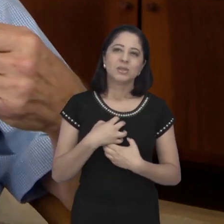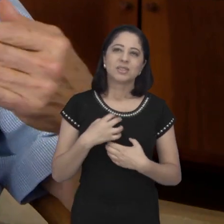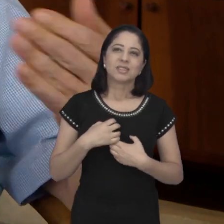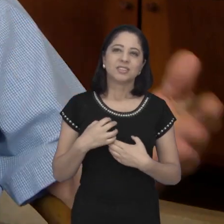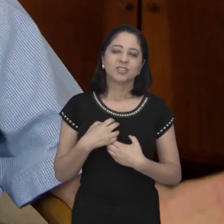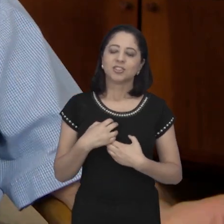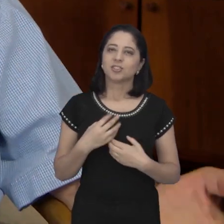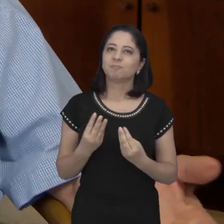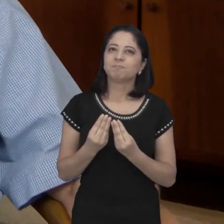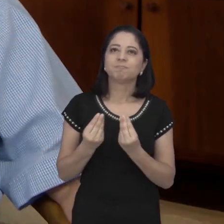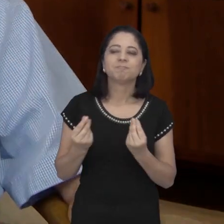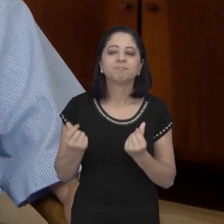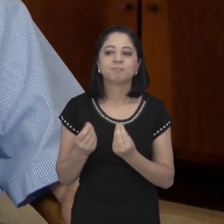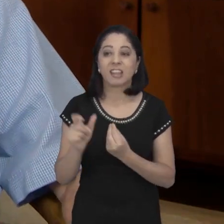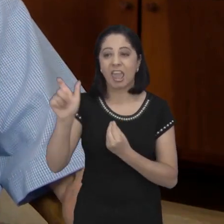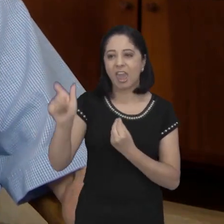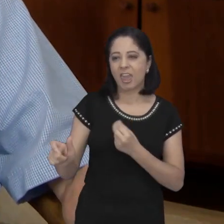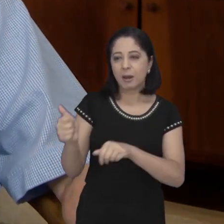aproveitar o sol,